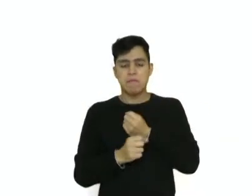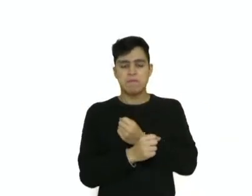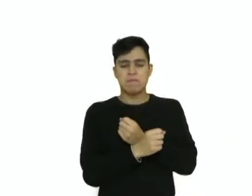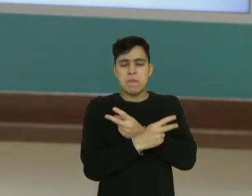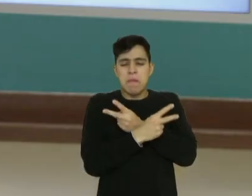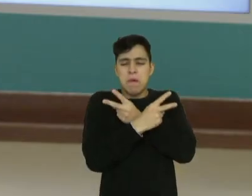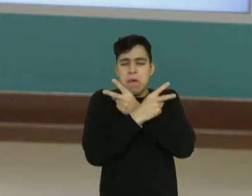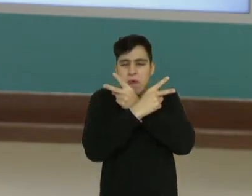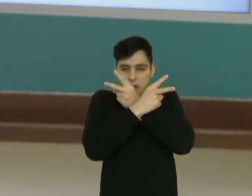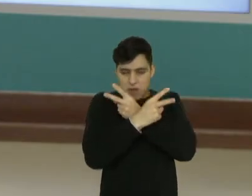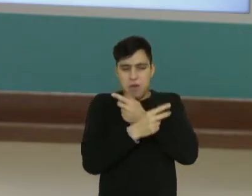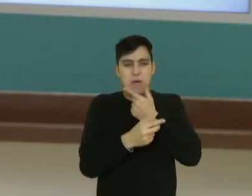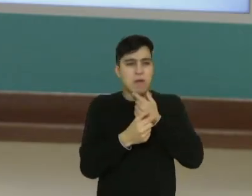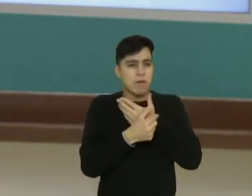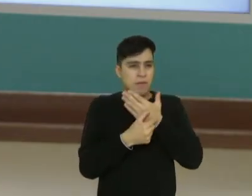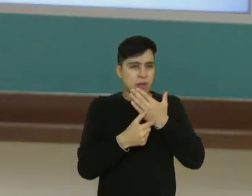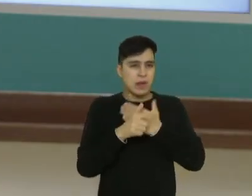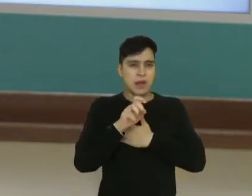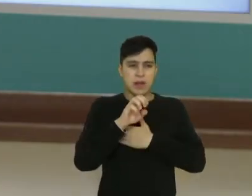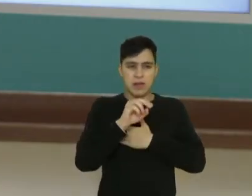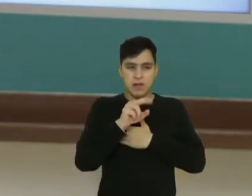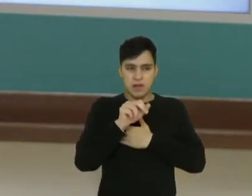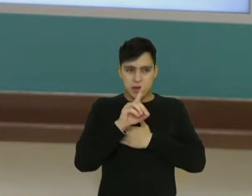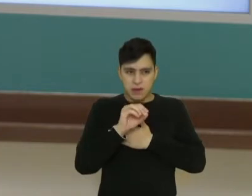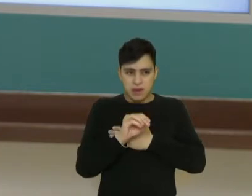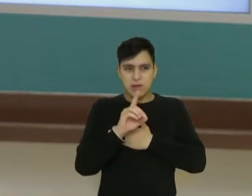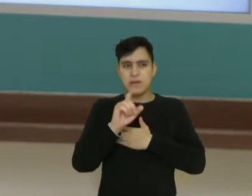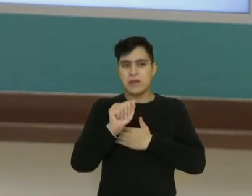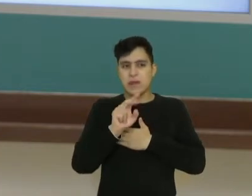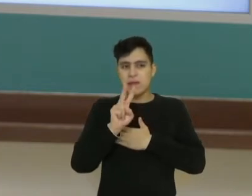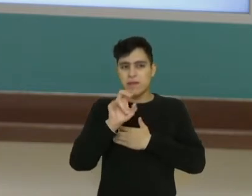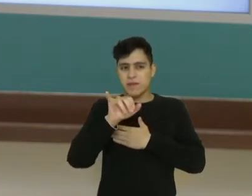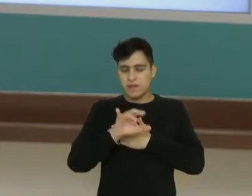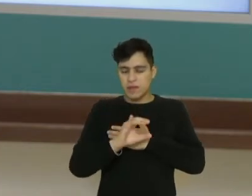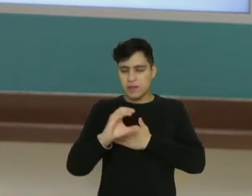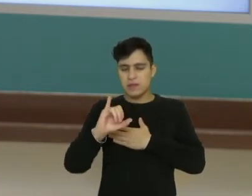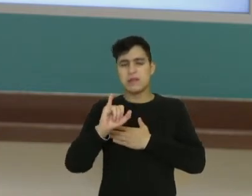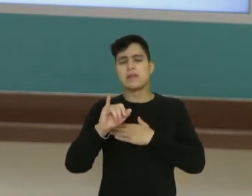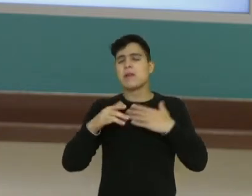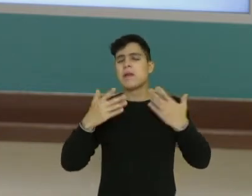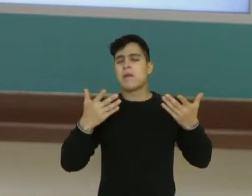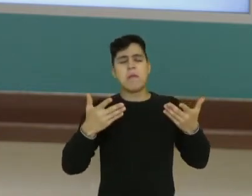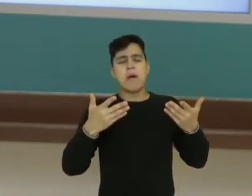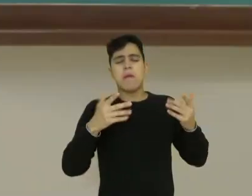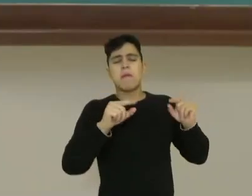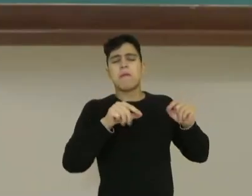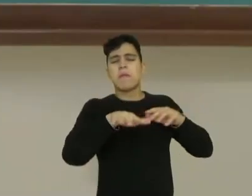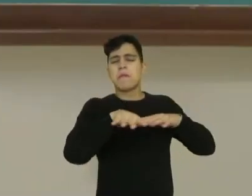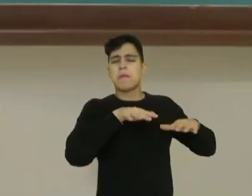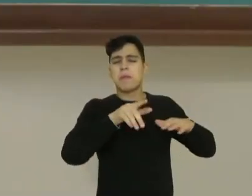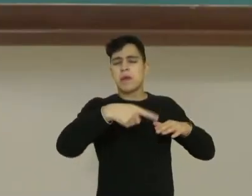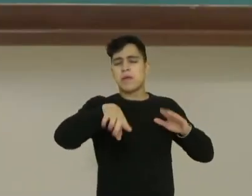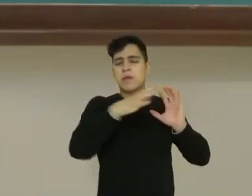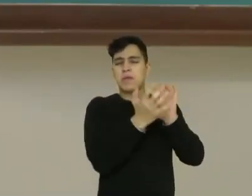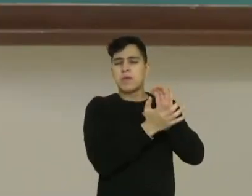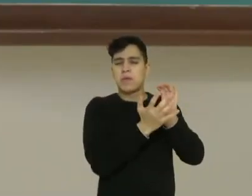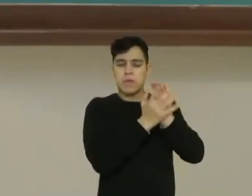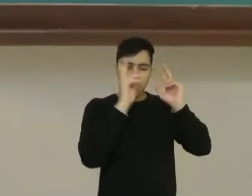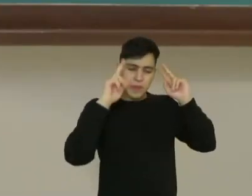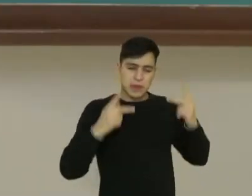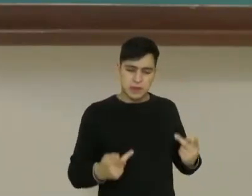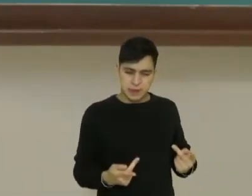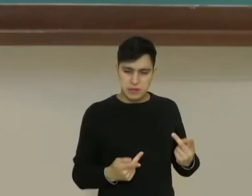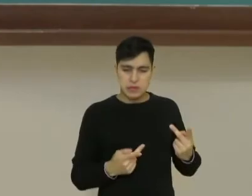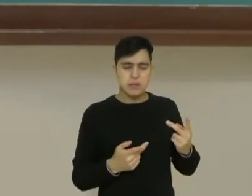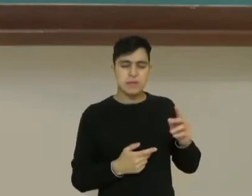Leonardo da Vinci. Já nos dá uma ideia de que movimento era esse, né? O que os humanistas pensavam. Vamos